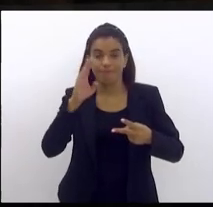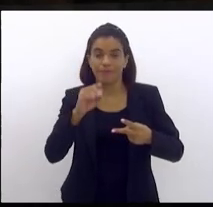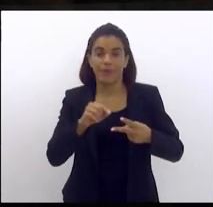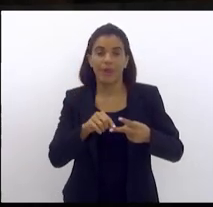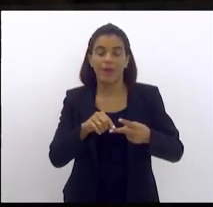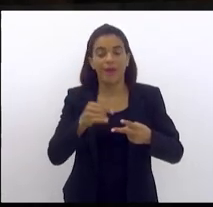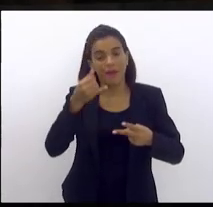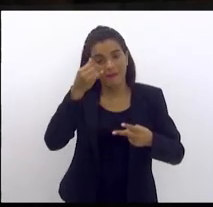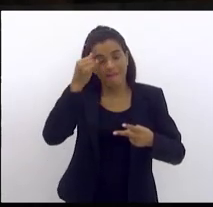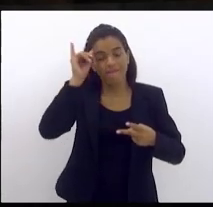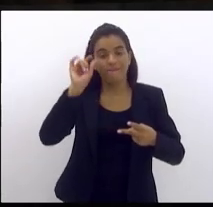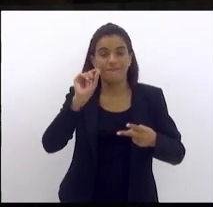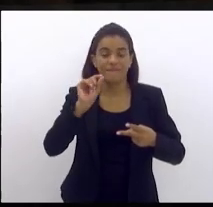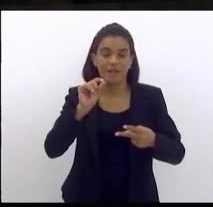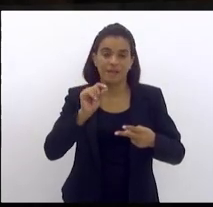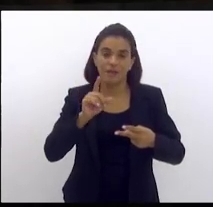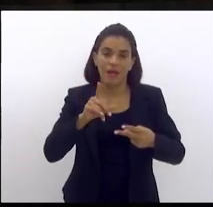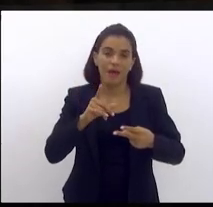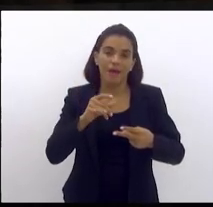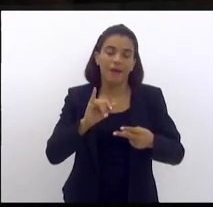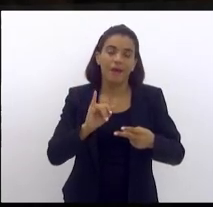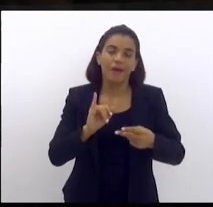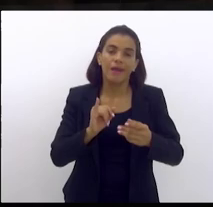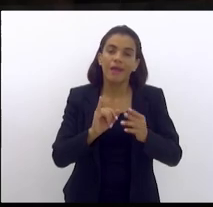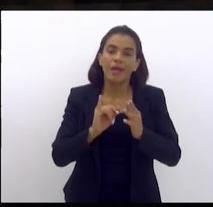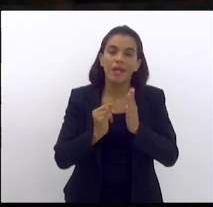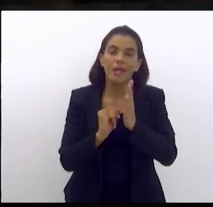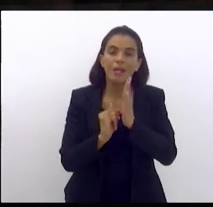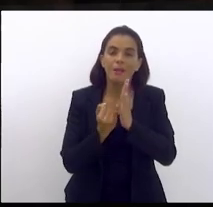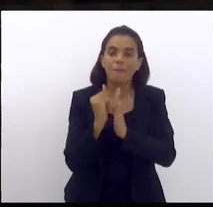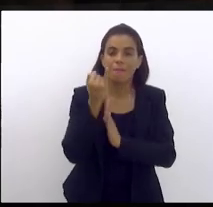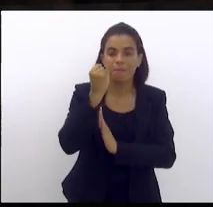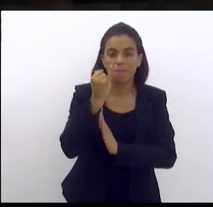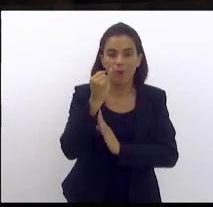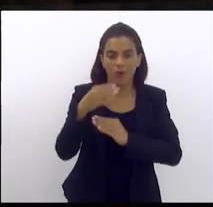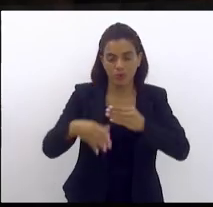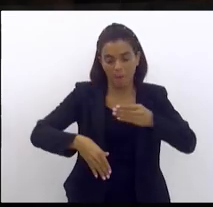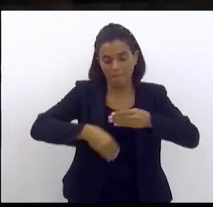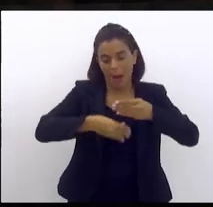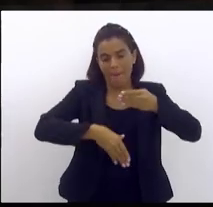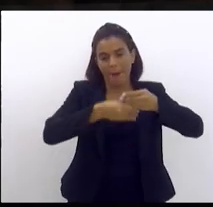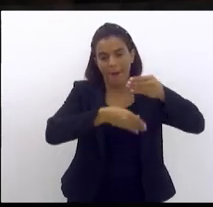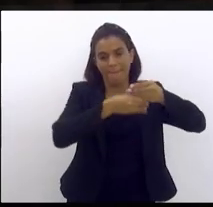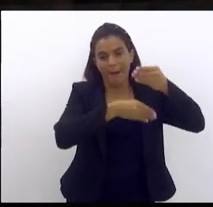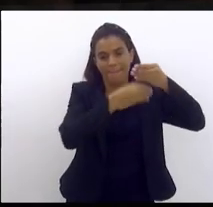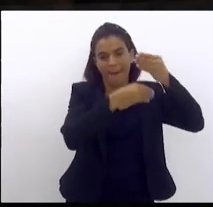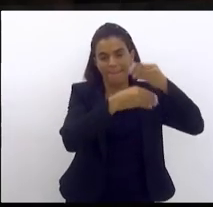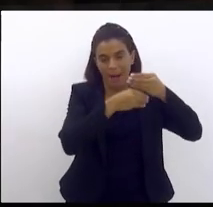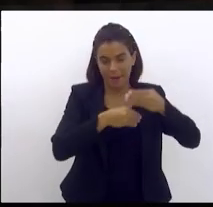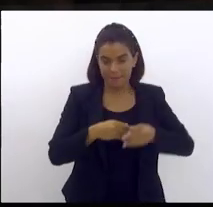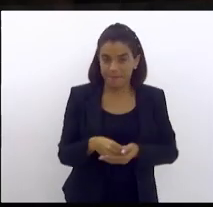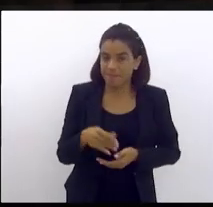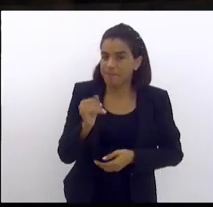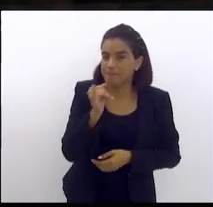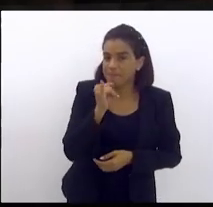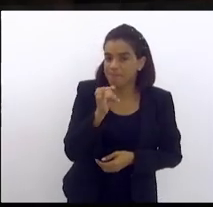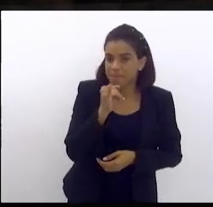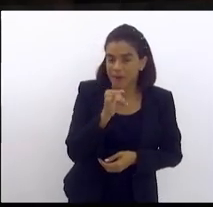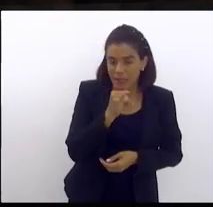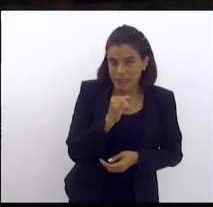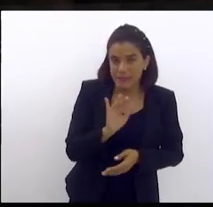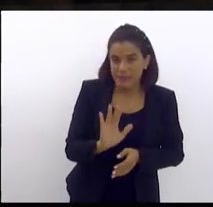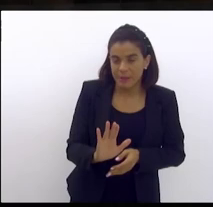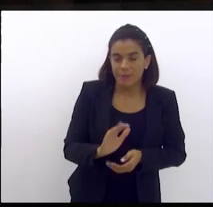cumulatividade quer dizer não ter imposto sobre imposto né hoje na